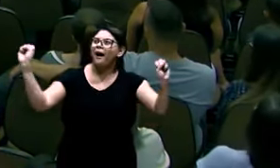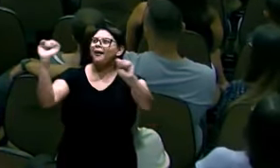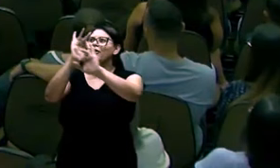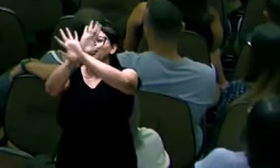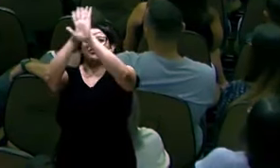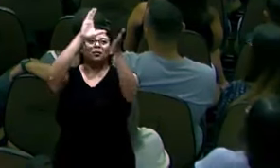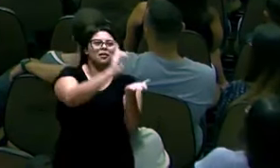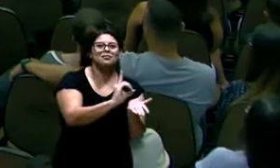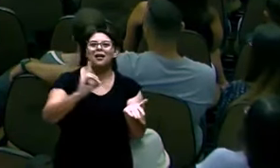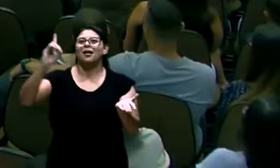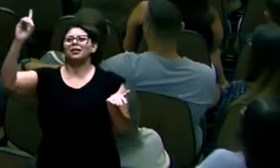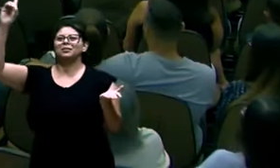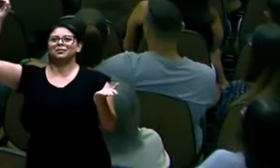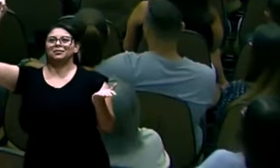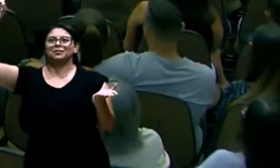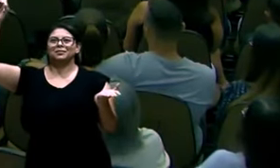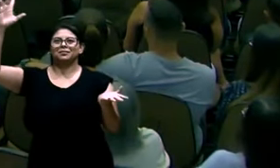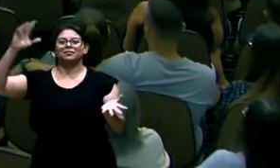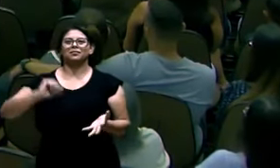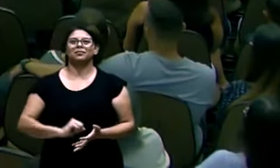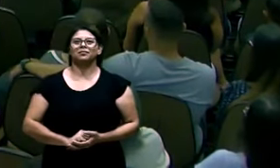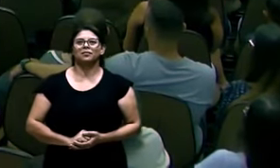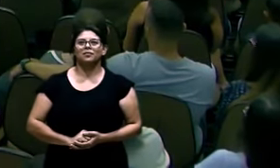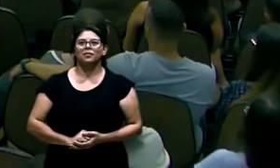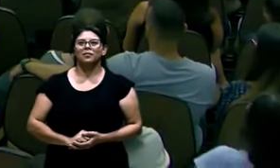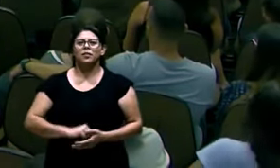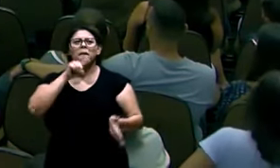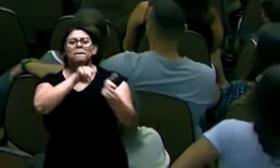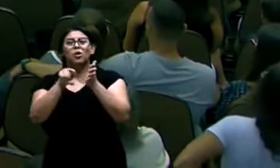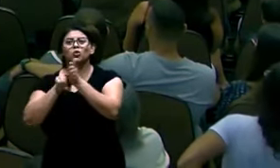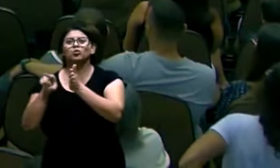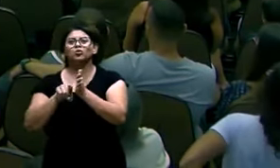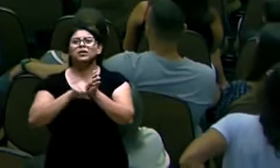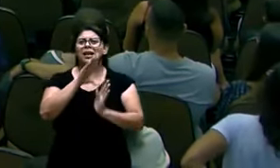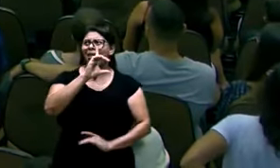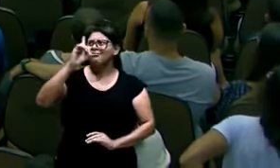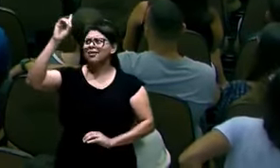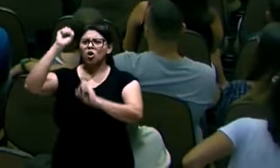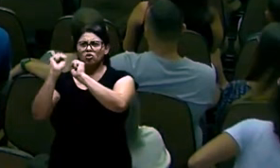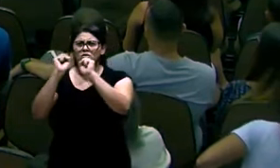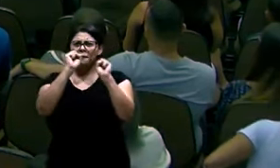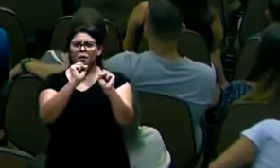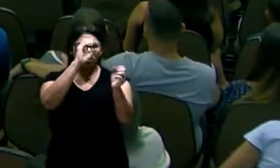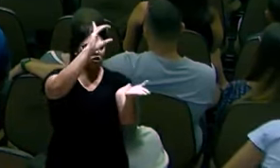ela vai embora. Pergunta bem forte, porventura, poderia Deus habitar na terra?